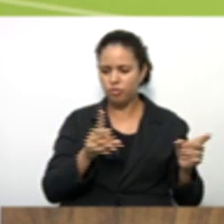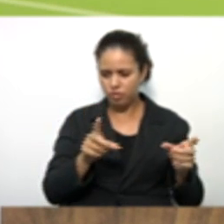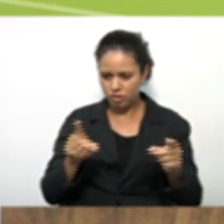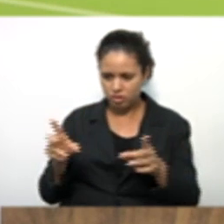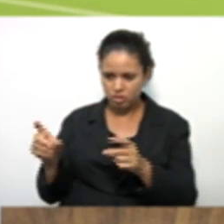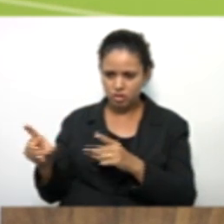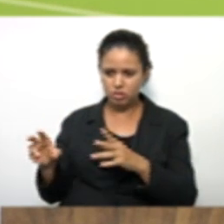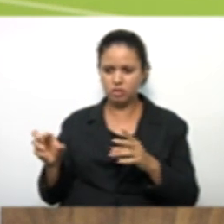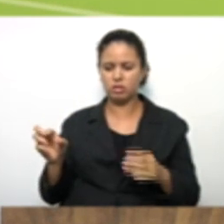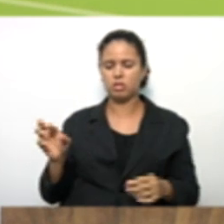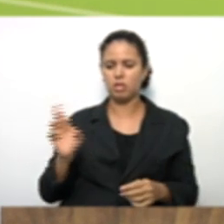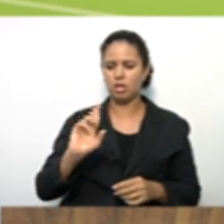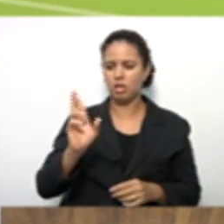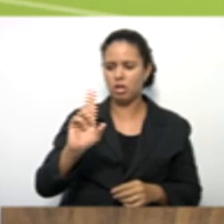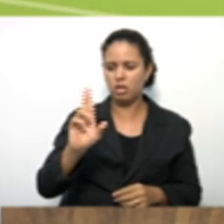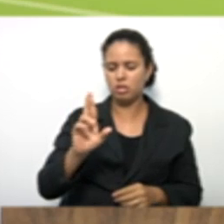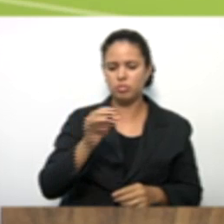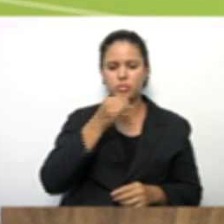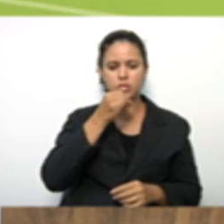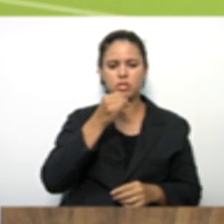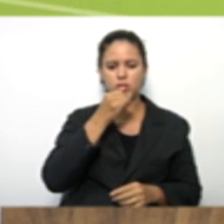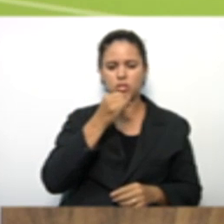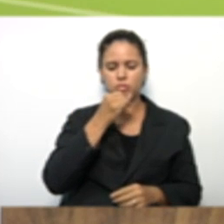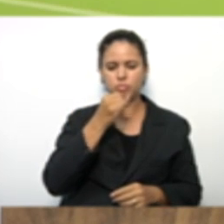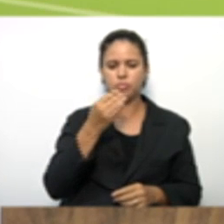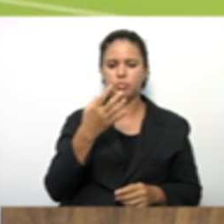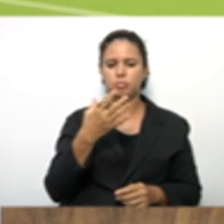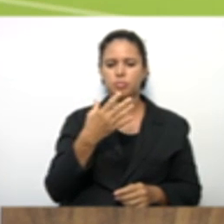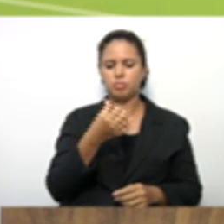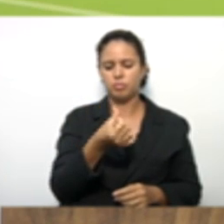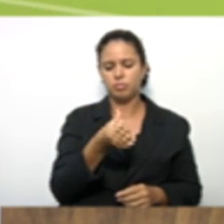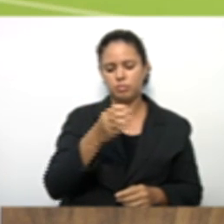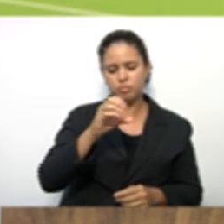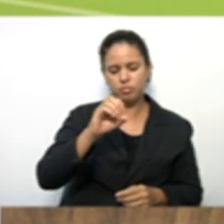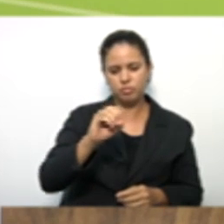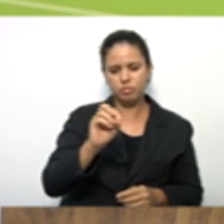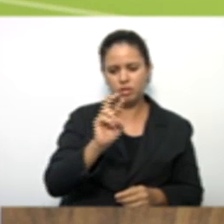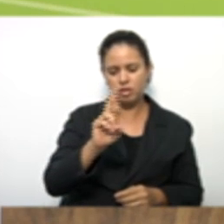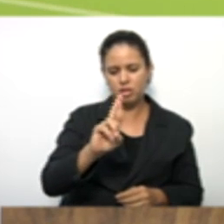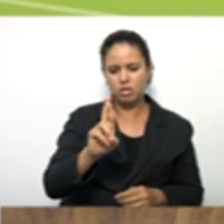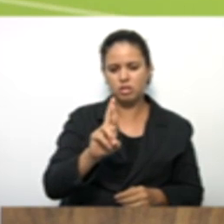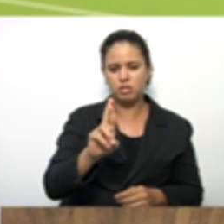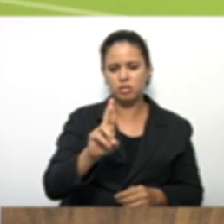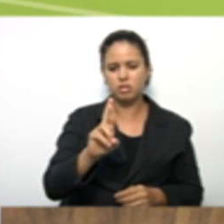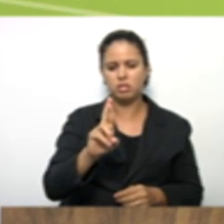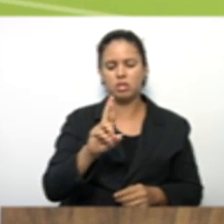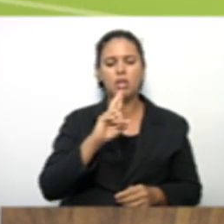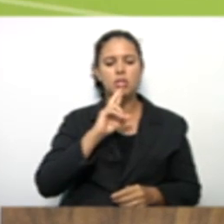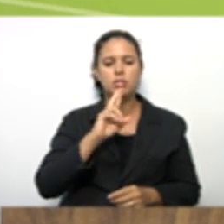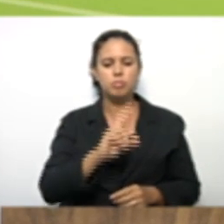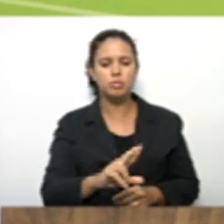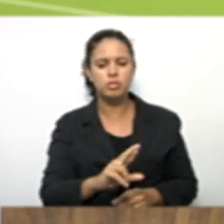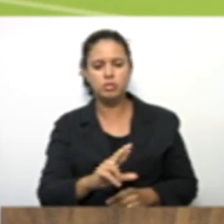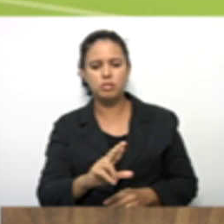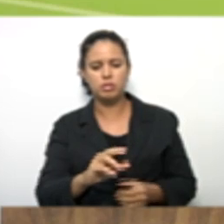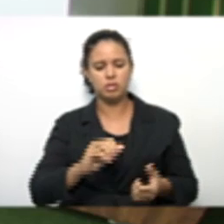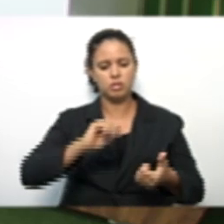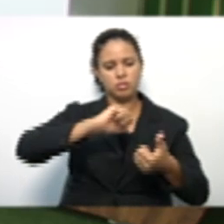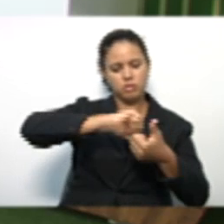valor da saca é 60 e poucos reais, isso é o quê? É qualitativo ou quantitativo? Estou esperando aqui no chat, hein?